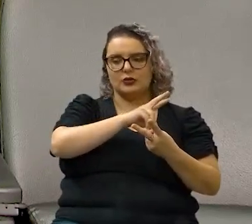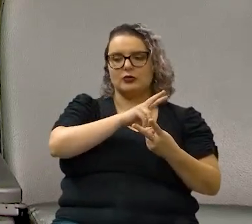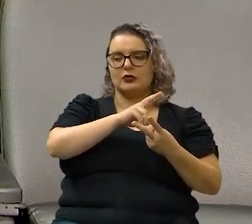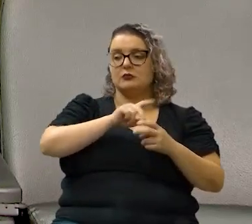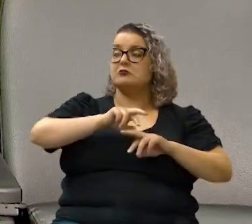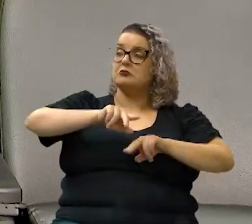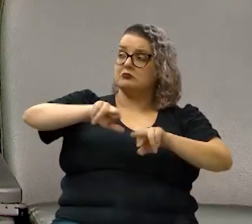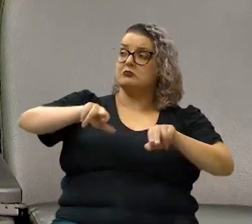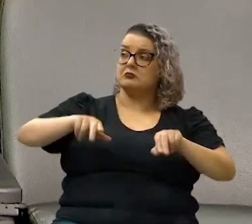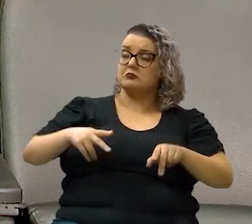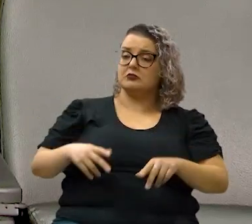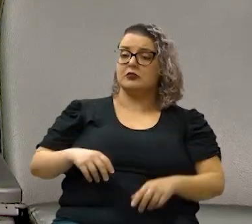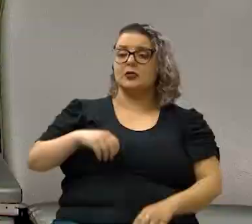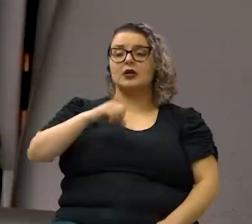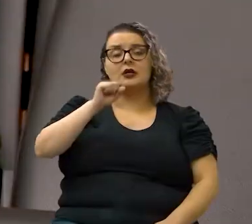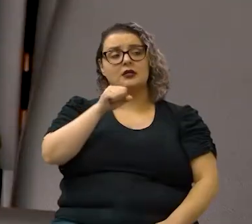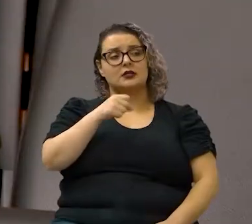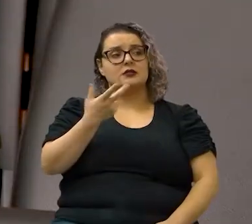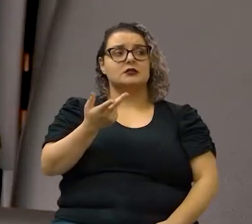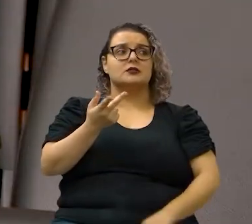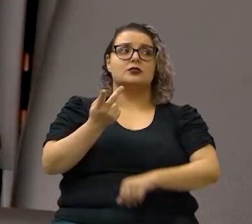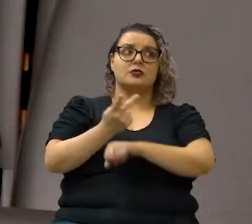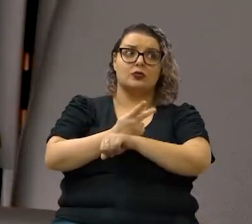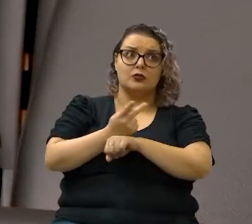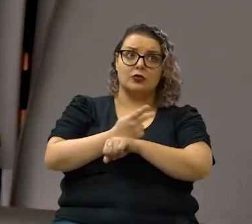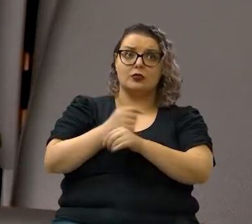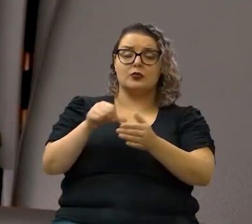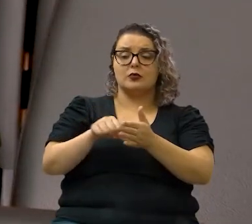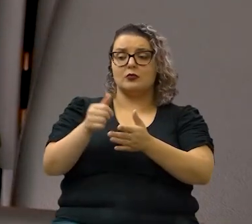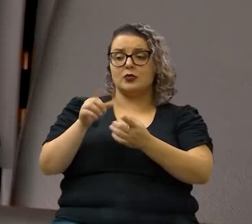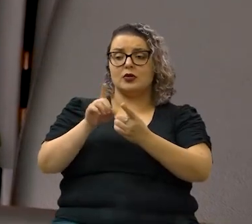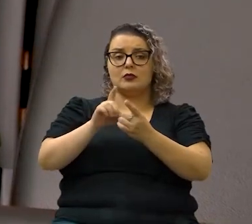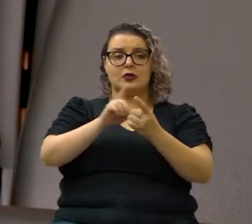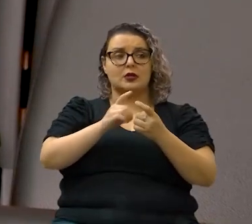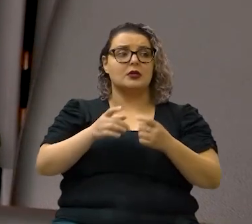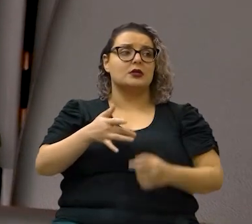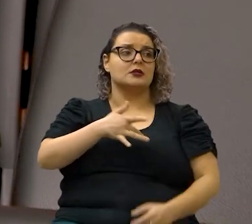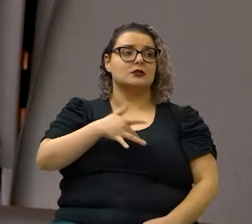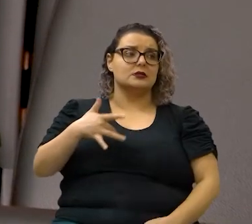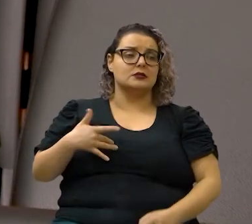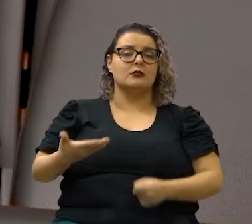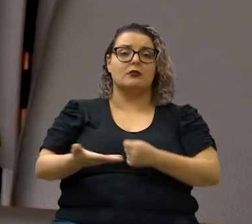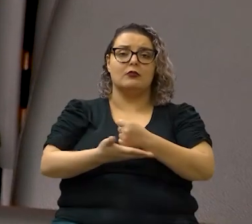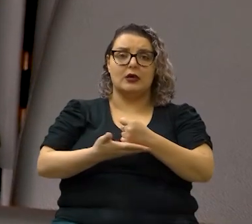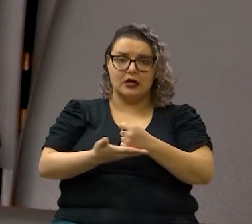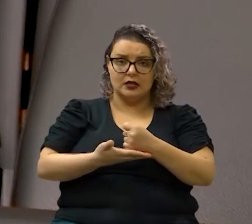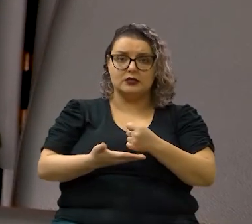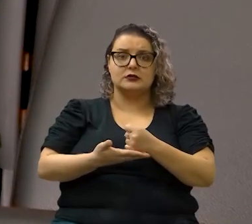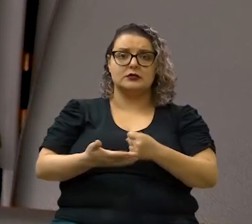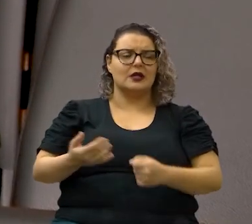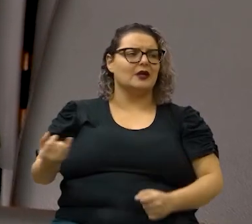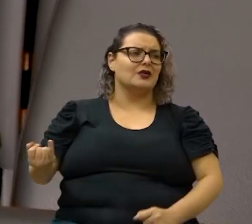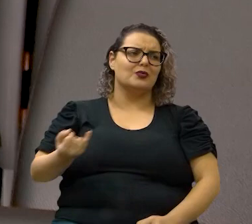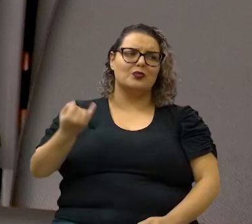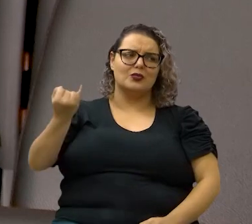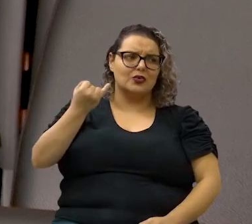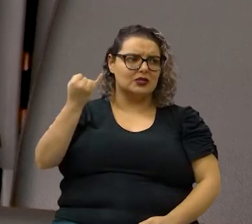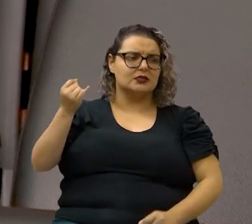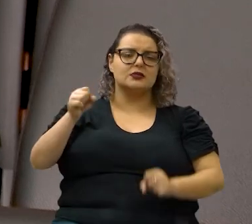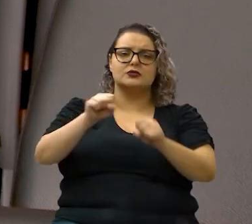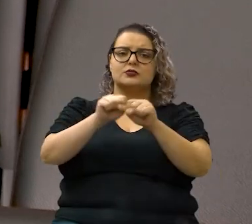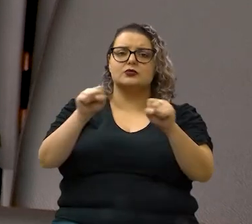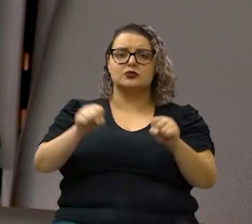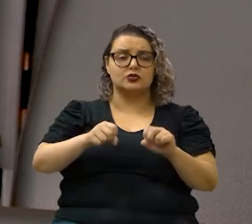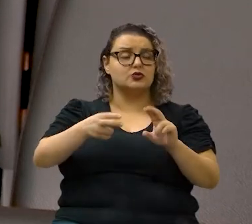Verde. Foi bem diversificado, né? Eu procurei primeiro atender a atenção básica à saúde, que eu acho que ela é fundamental no Sistema